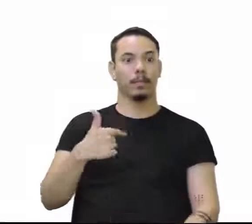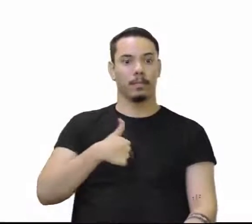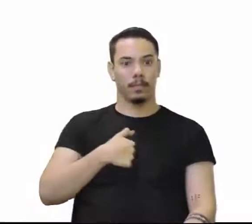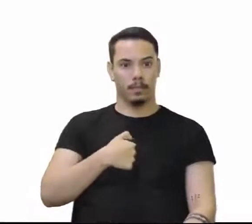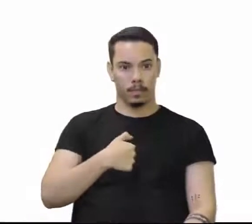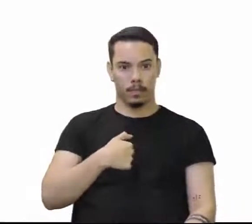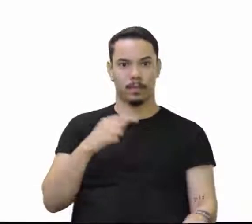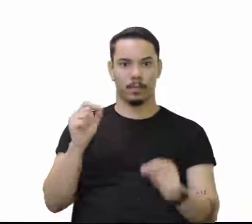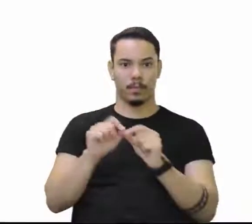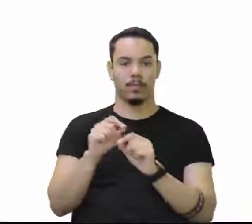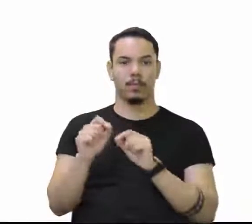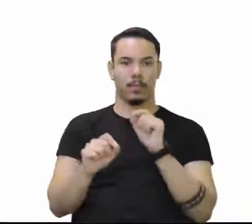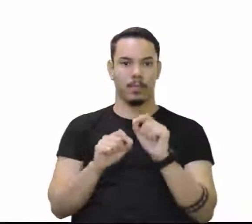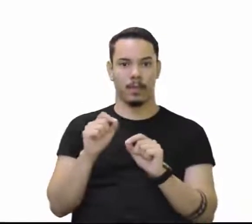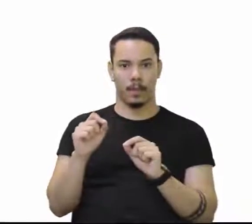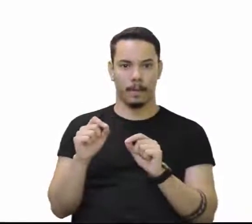Vargas,